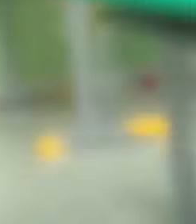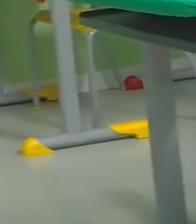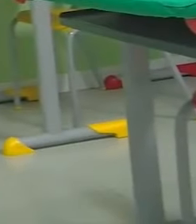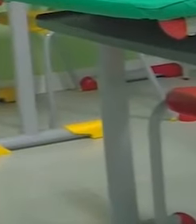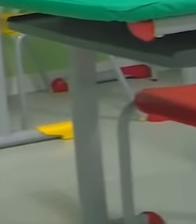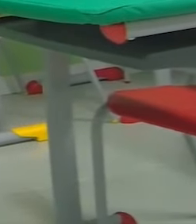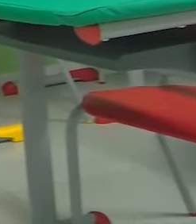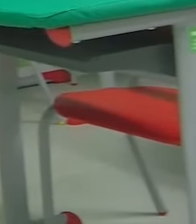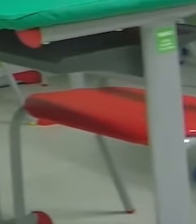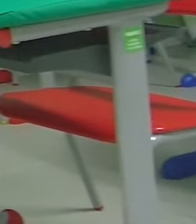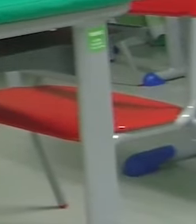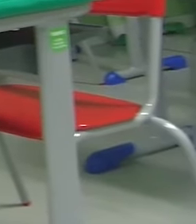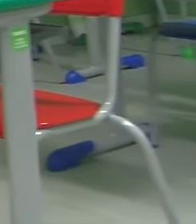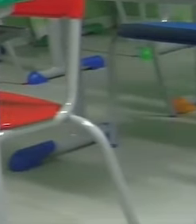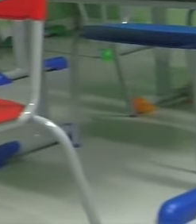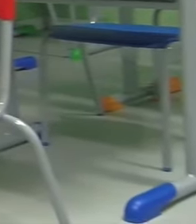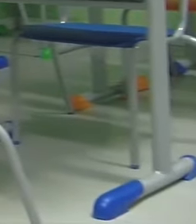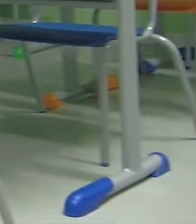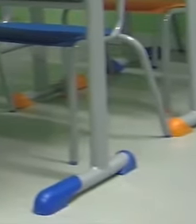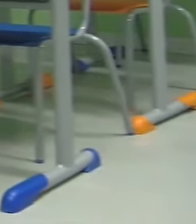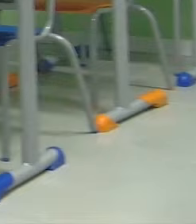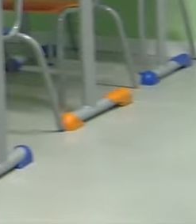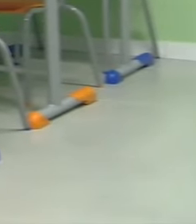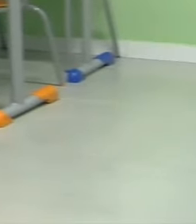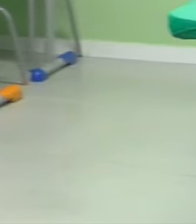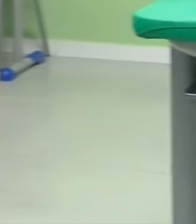31-3313-4792 ou pelo WhatsApp